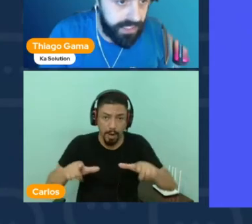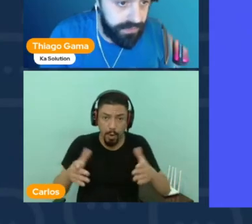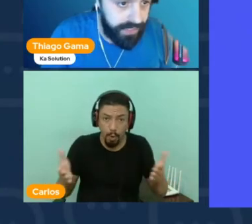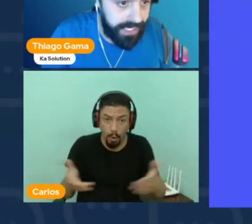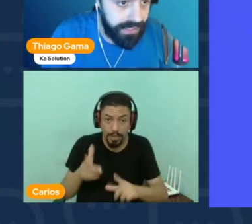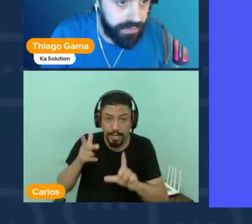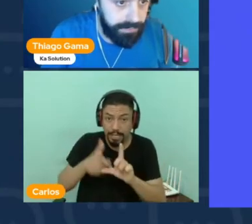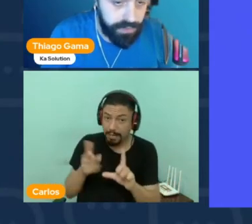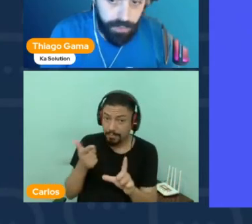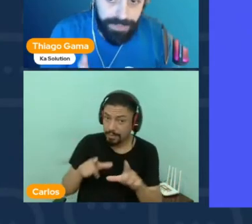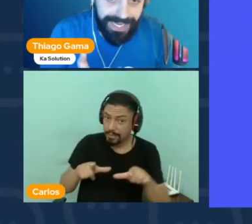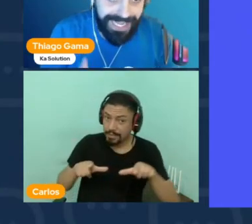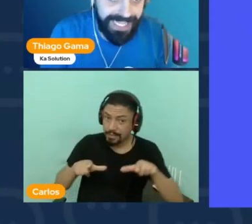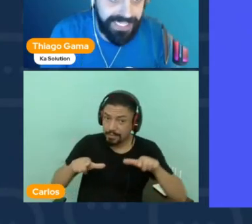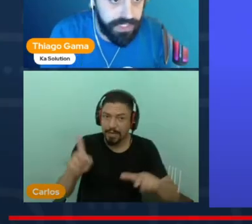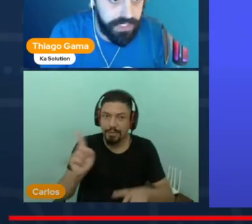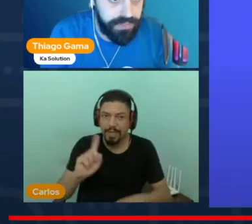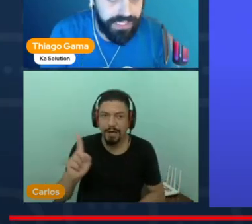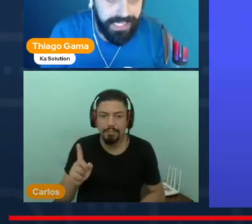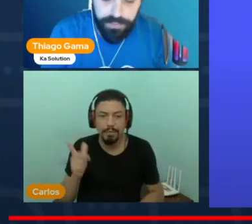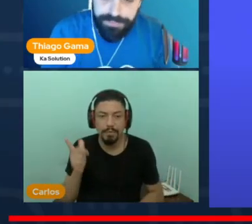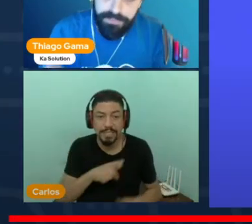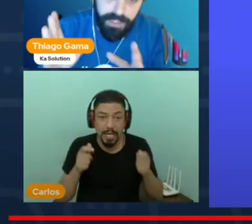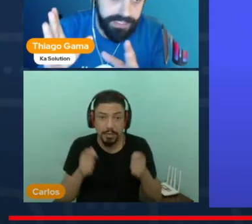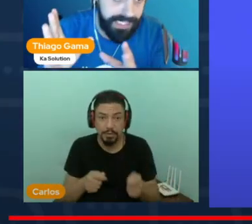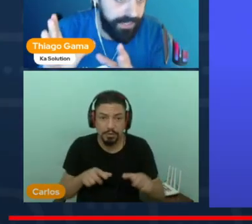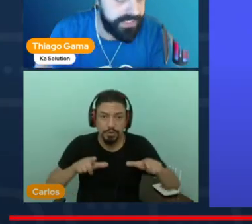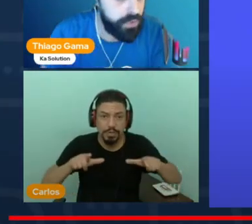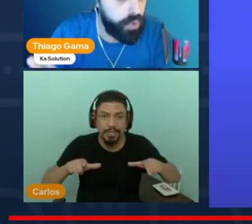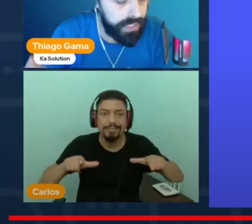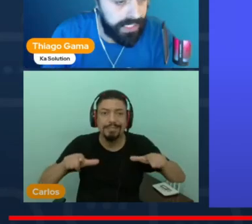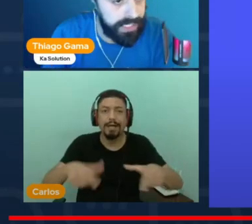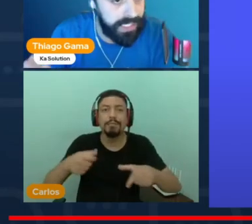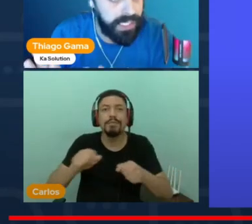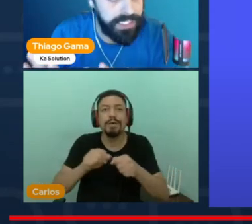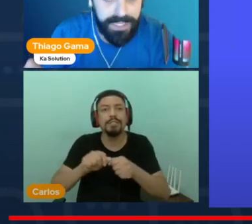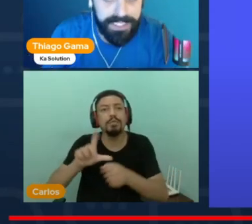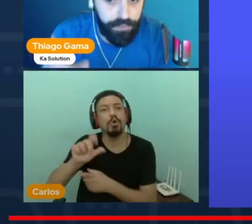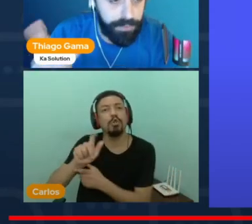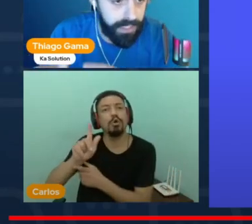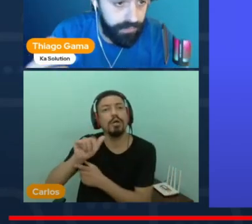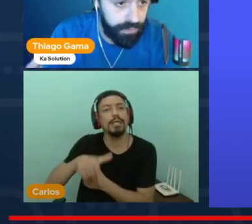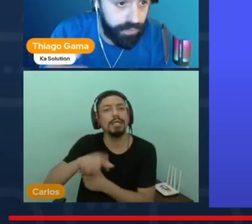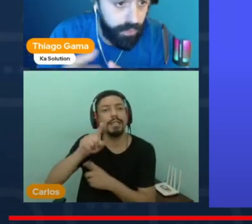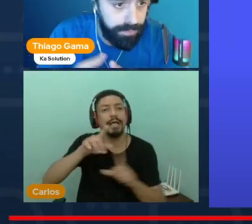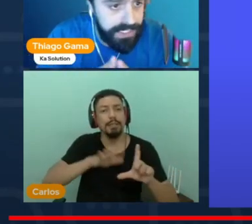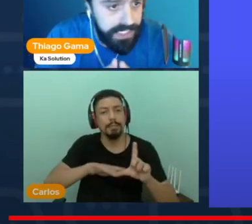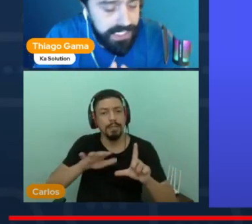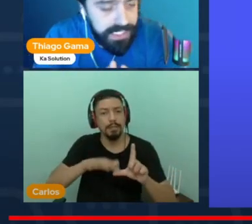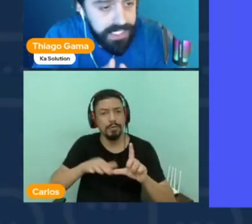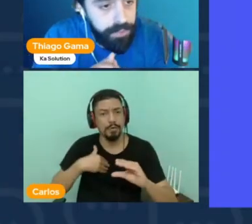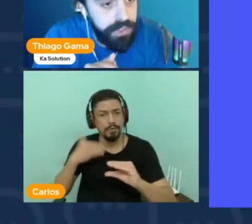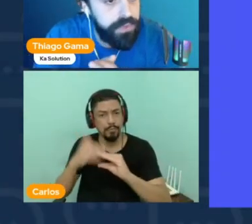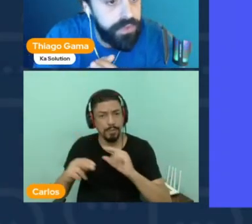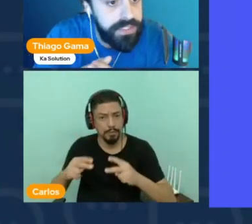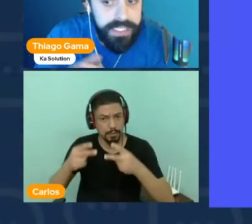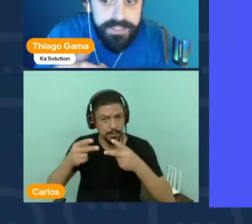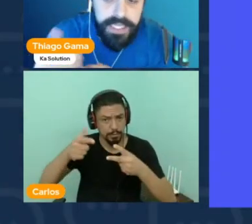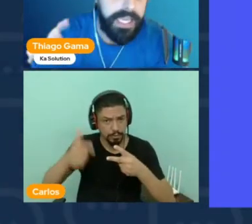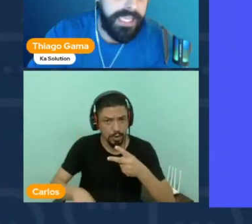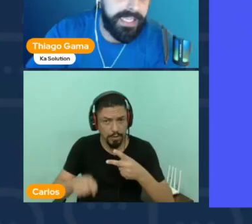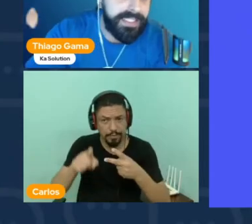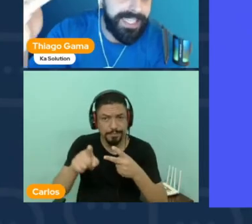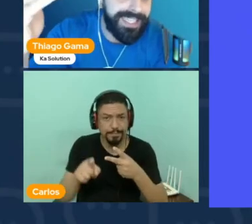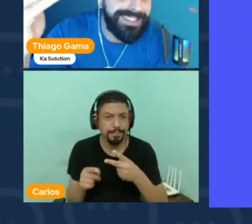tem certificado, tá, pessoal? Para garantir o certificado, tem que fazer o login na plataforma, que eu vou compartilhar daqui a pouquinho com